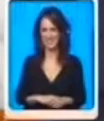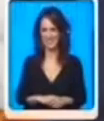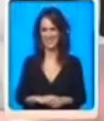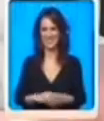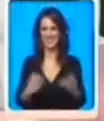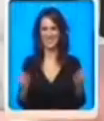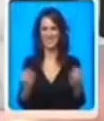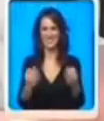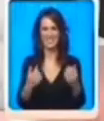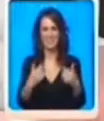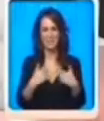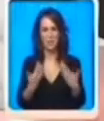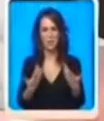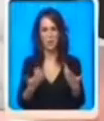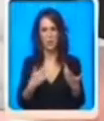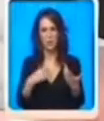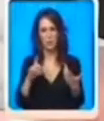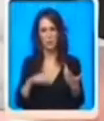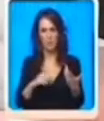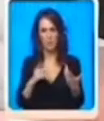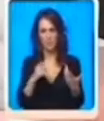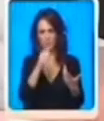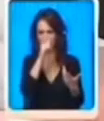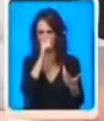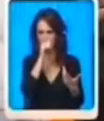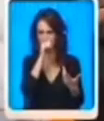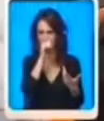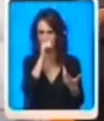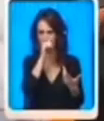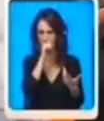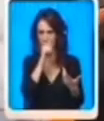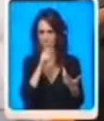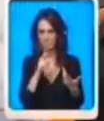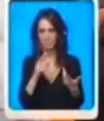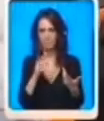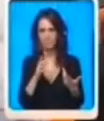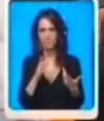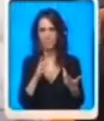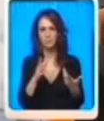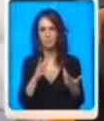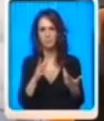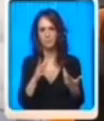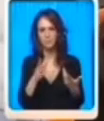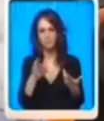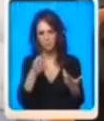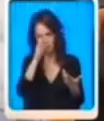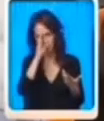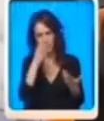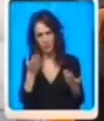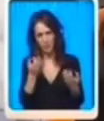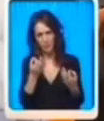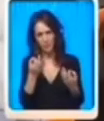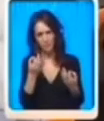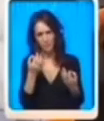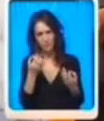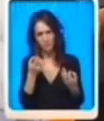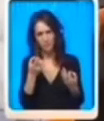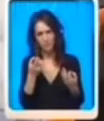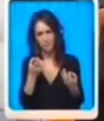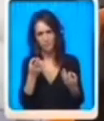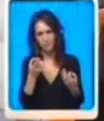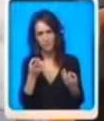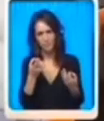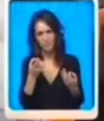Olha lá, eu tive também não sei se o senhor Gosta. Sabia, senhor Gosta. Sabia